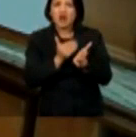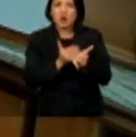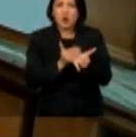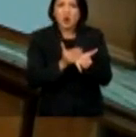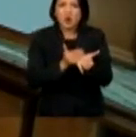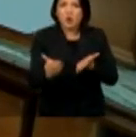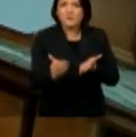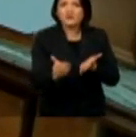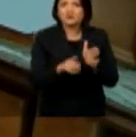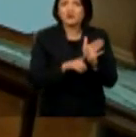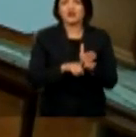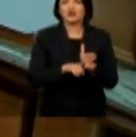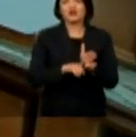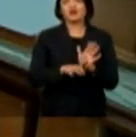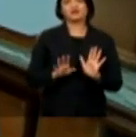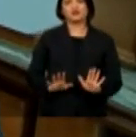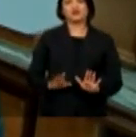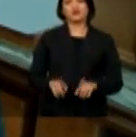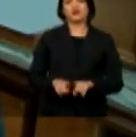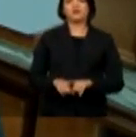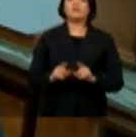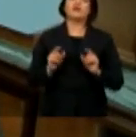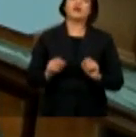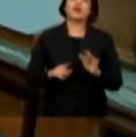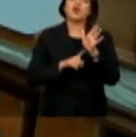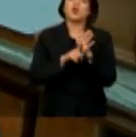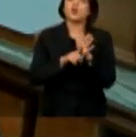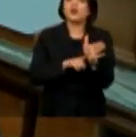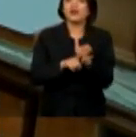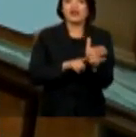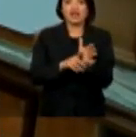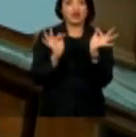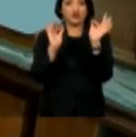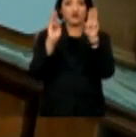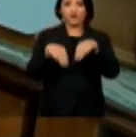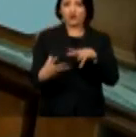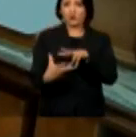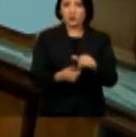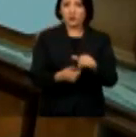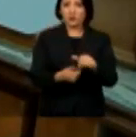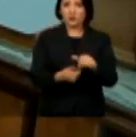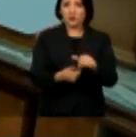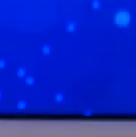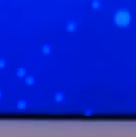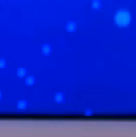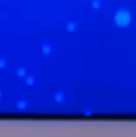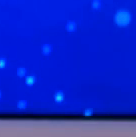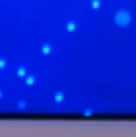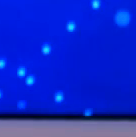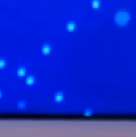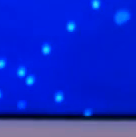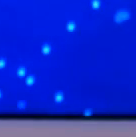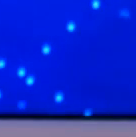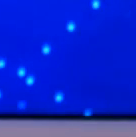instaurado, diria mesmo um inquérito do fim do mundo sem limites.